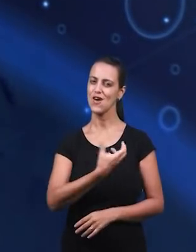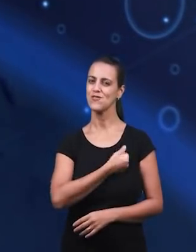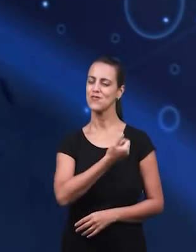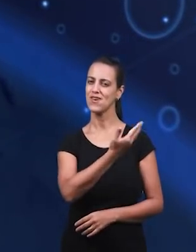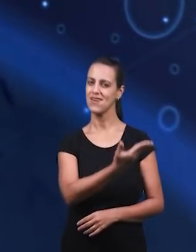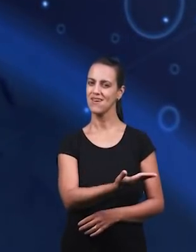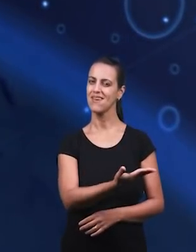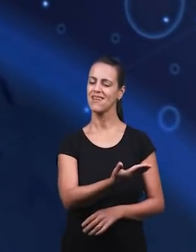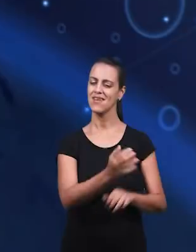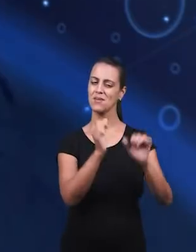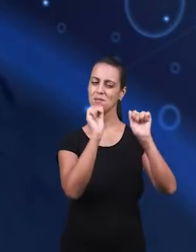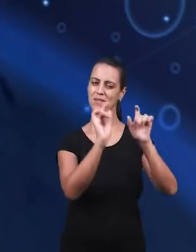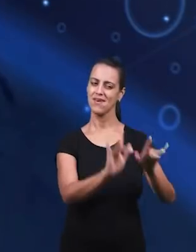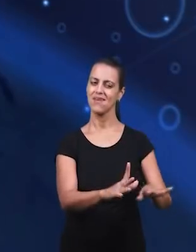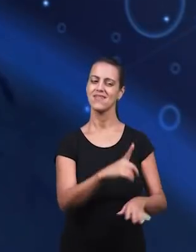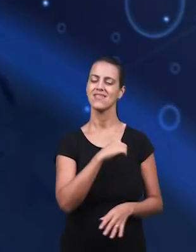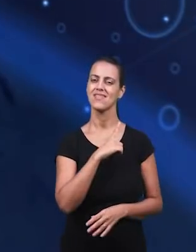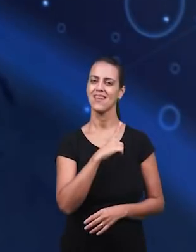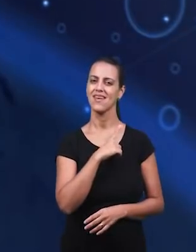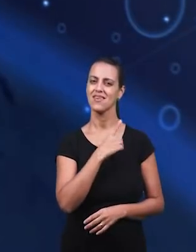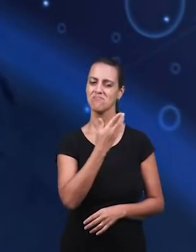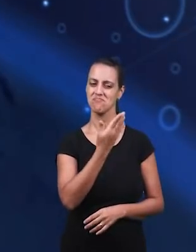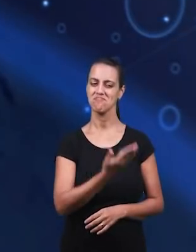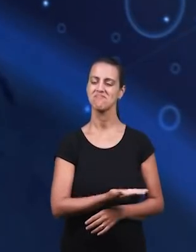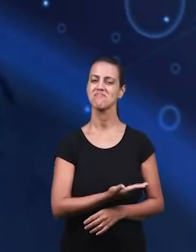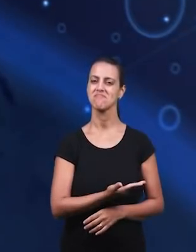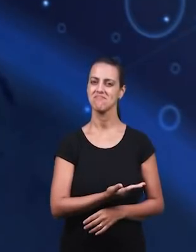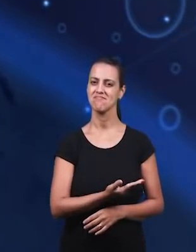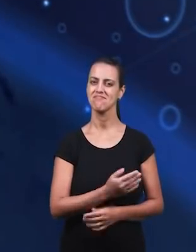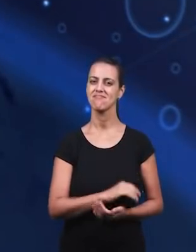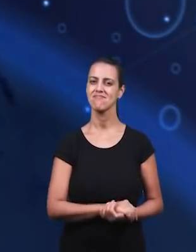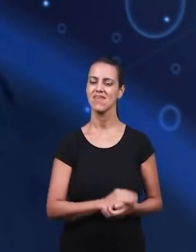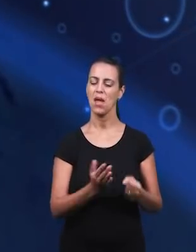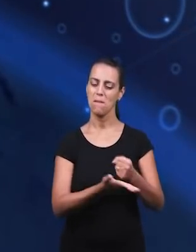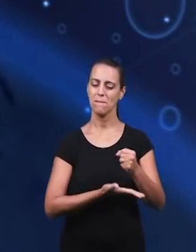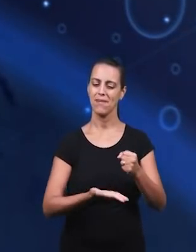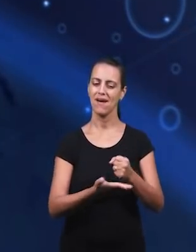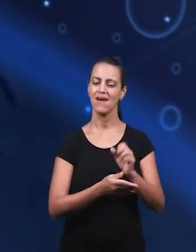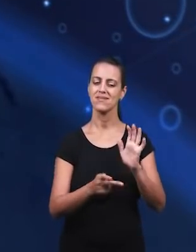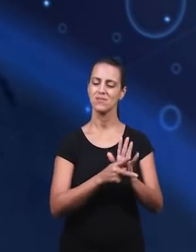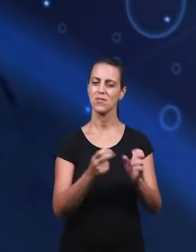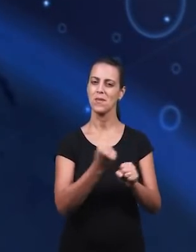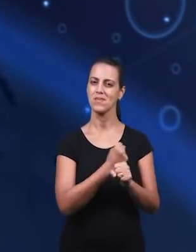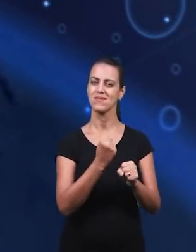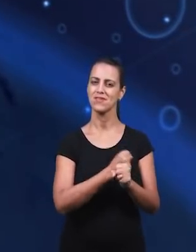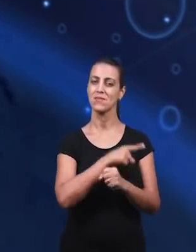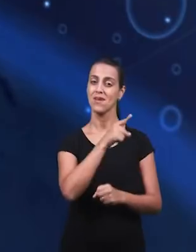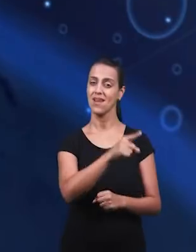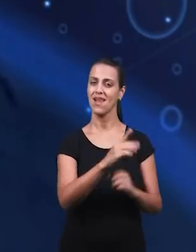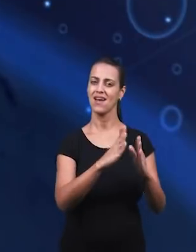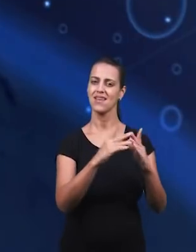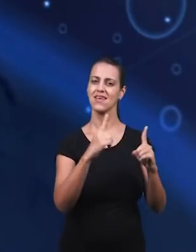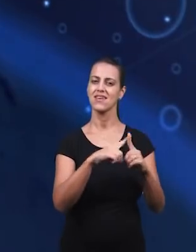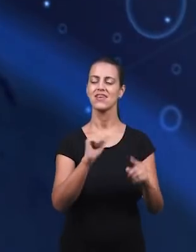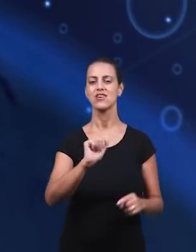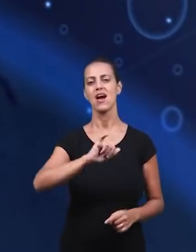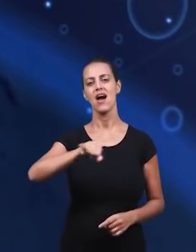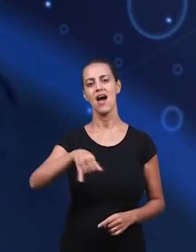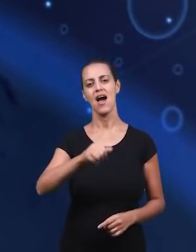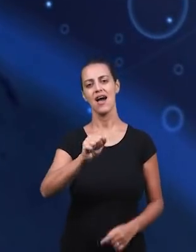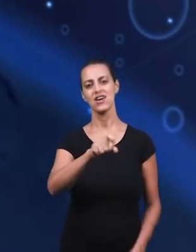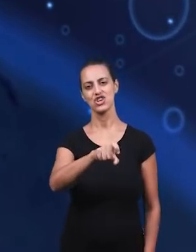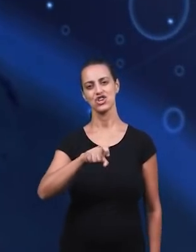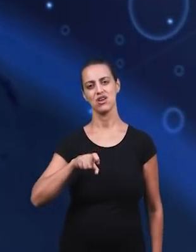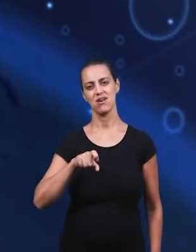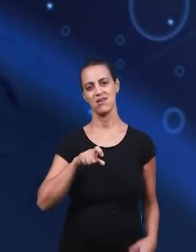uma bênção. O irmão Lake é uma coluna sustentáculo da obra do Senhor ali na igreja de Ajax,